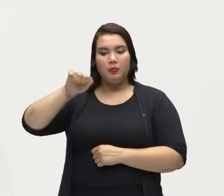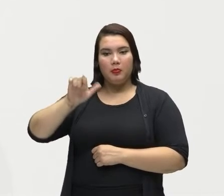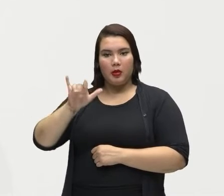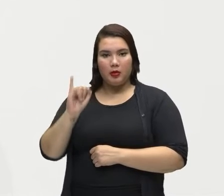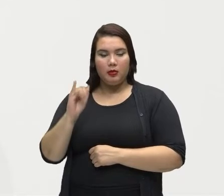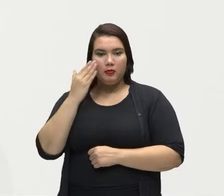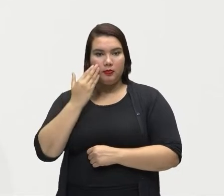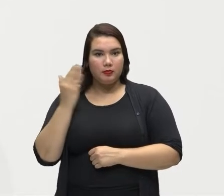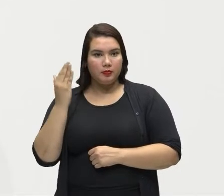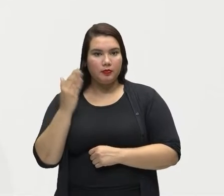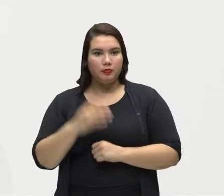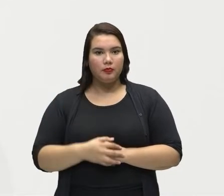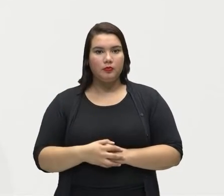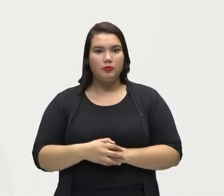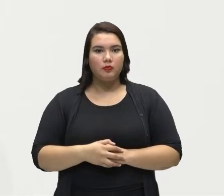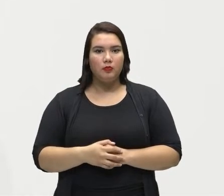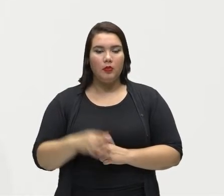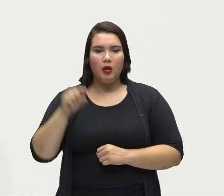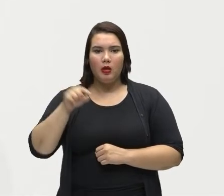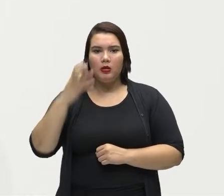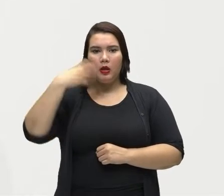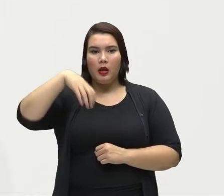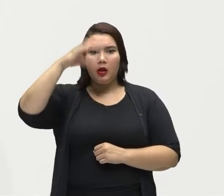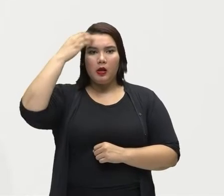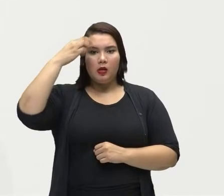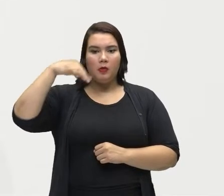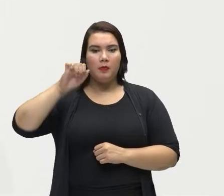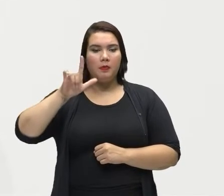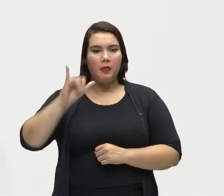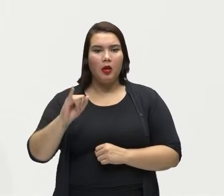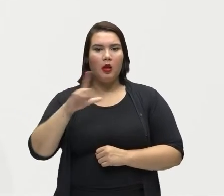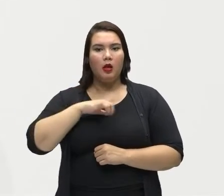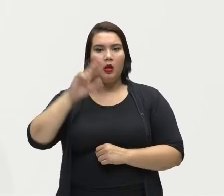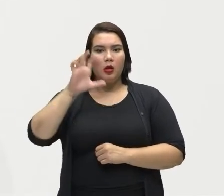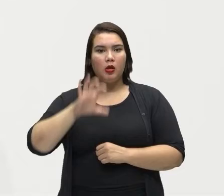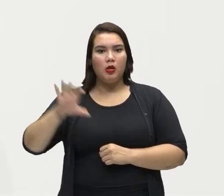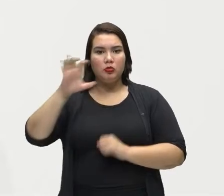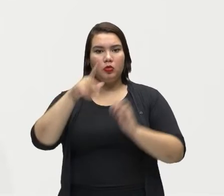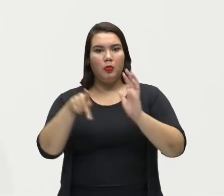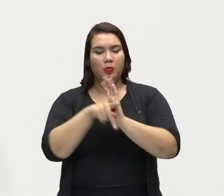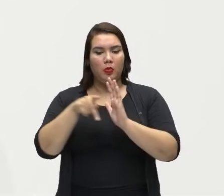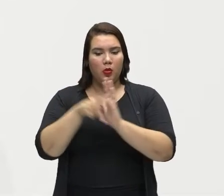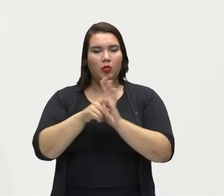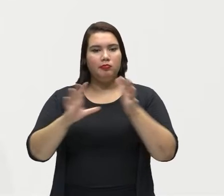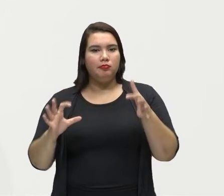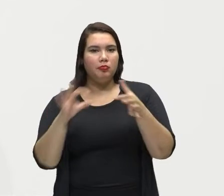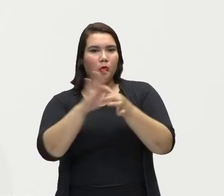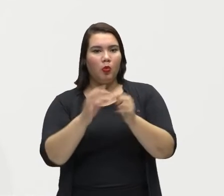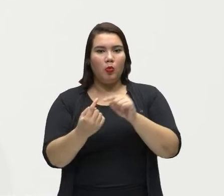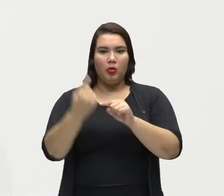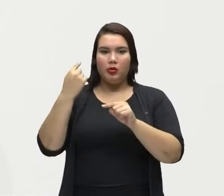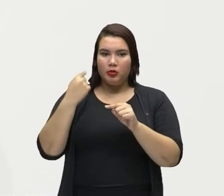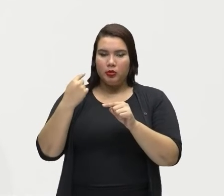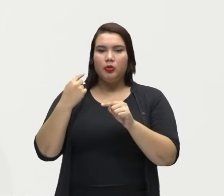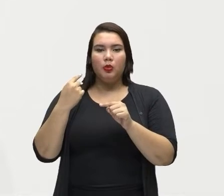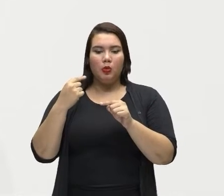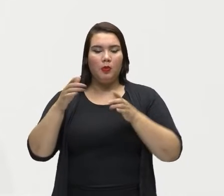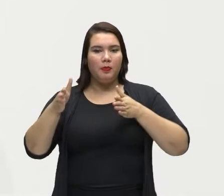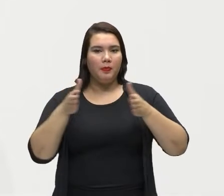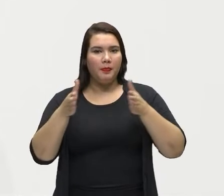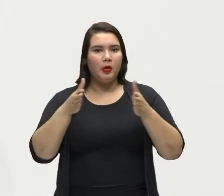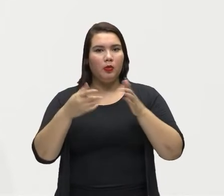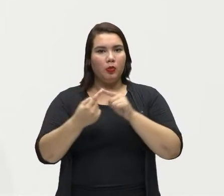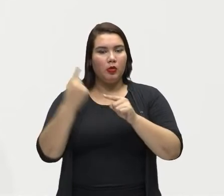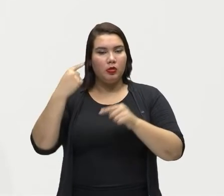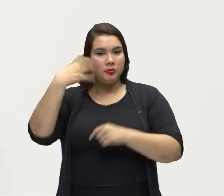de Mali. O Reino de Mali foi uma região que pertenceu ao Império de Gana. Percebam aqui, ó, que o Império do